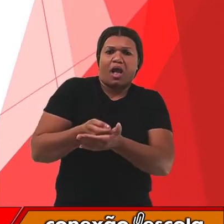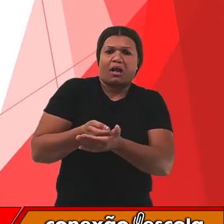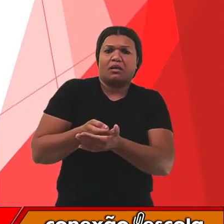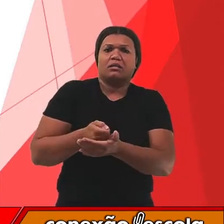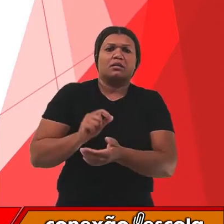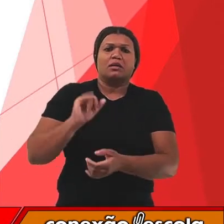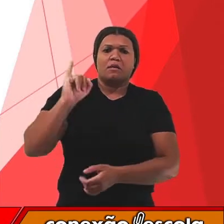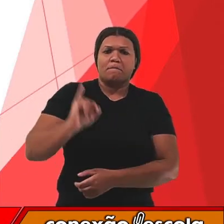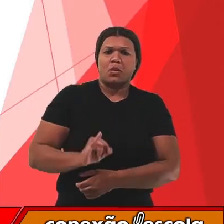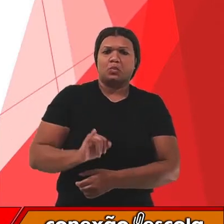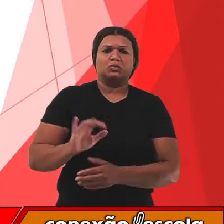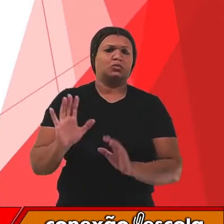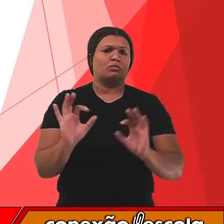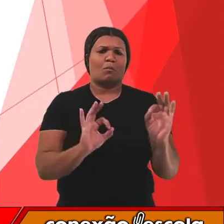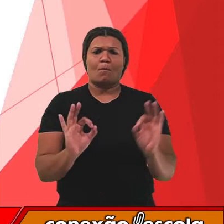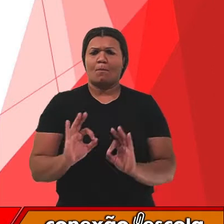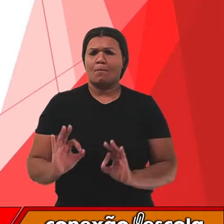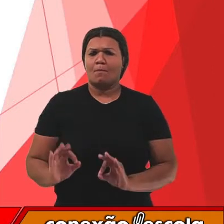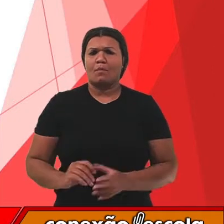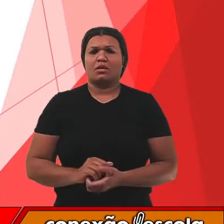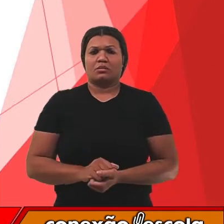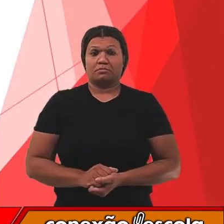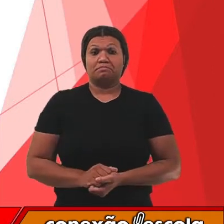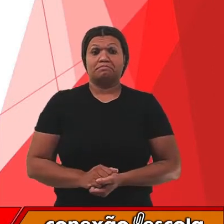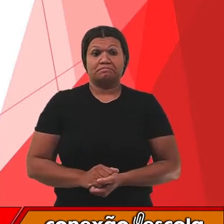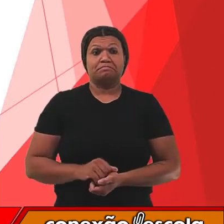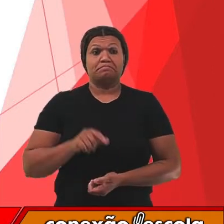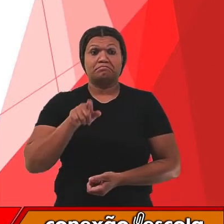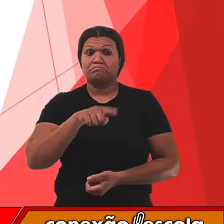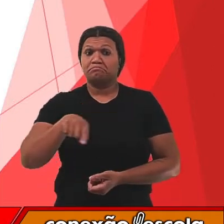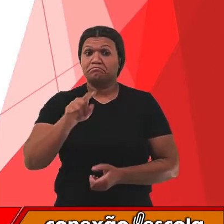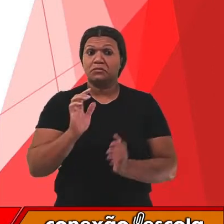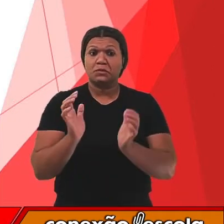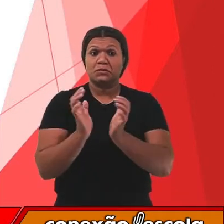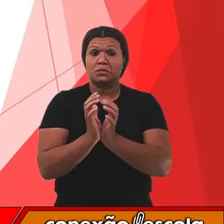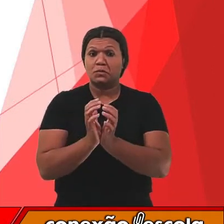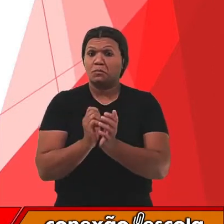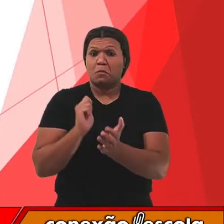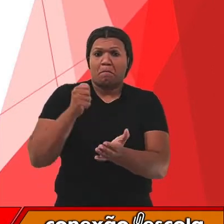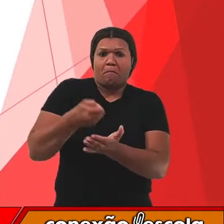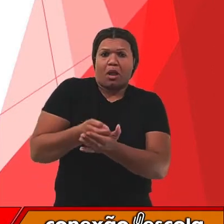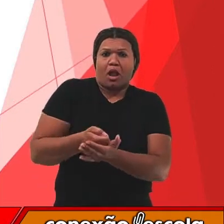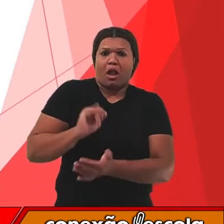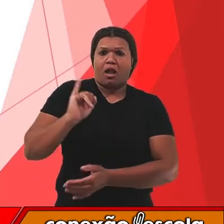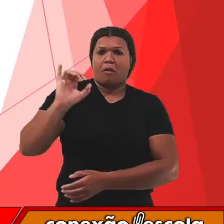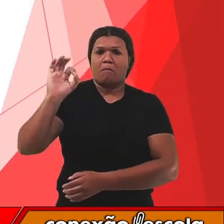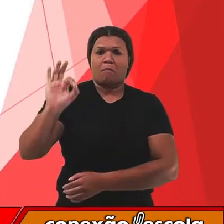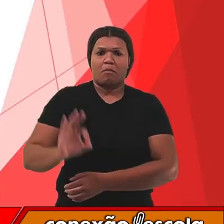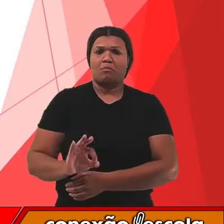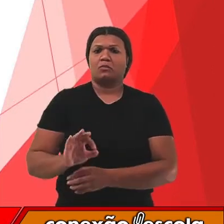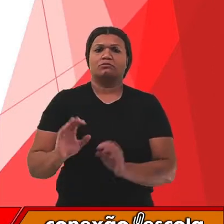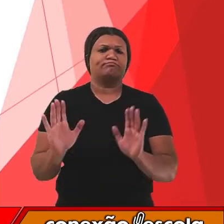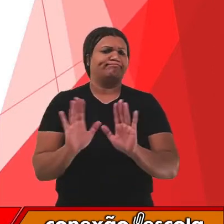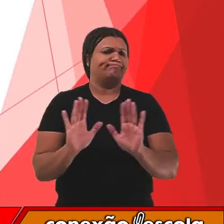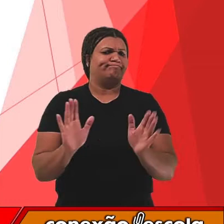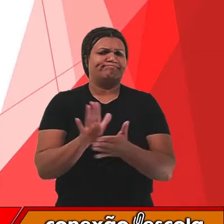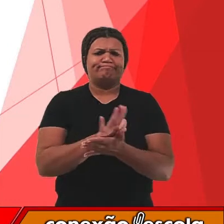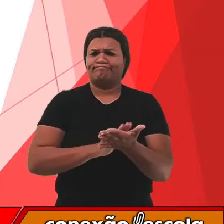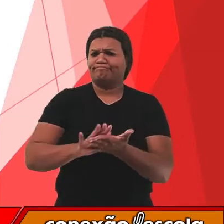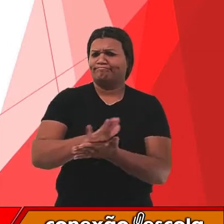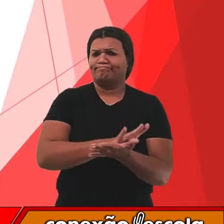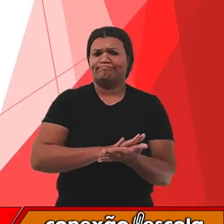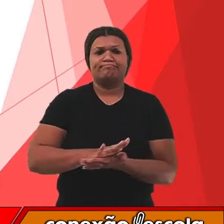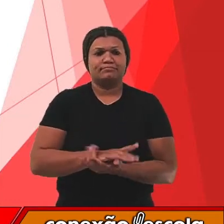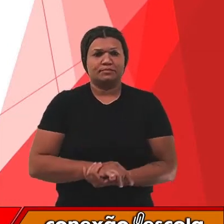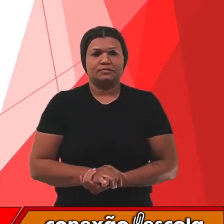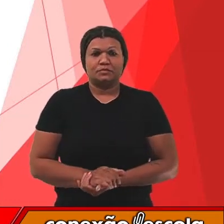que é isenção fiscal? Eles não pagavam impostos. No segundo